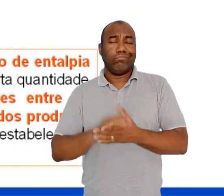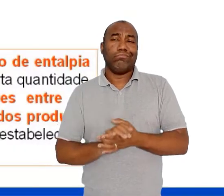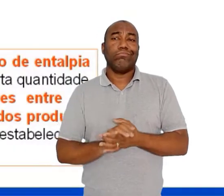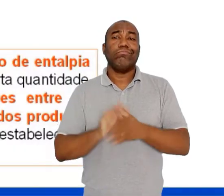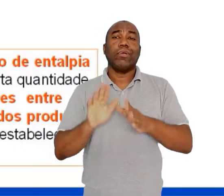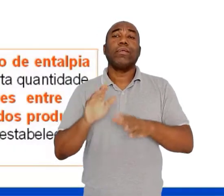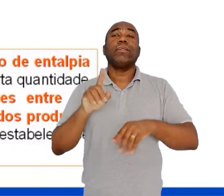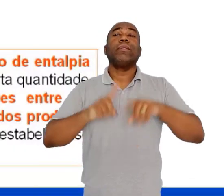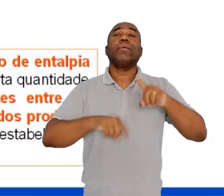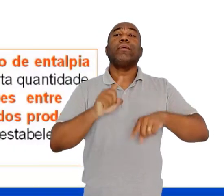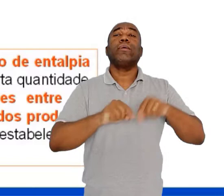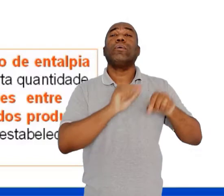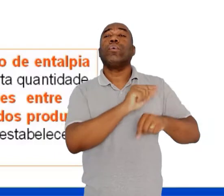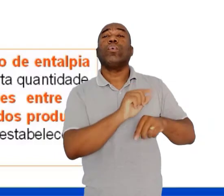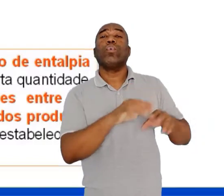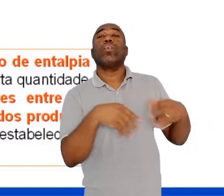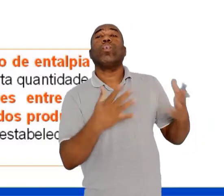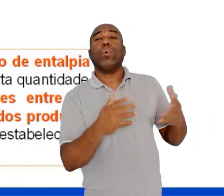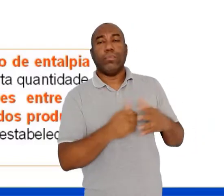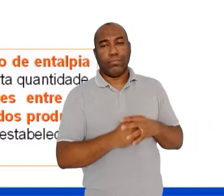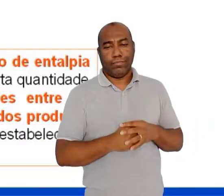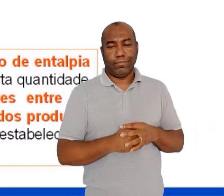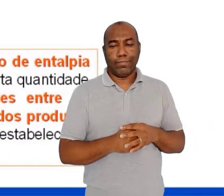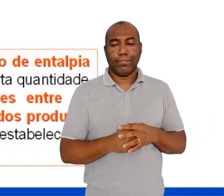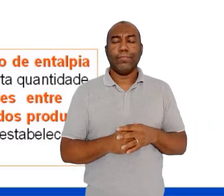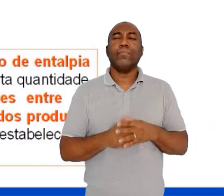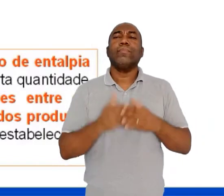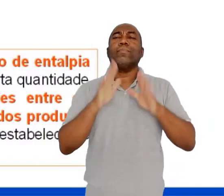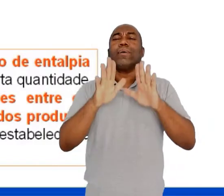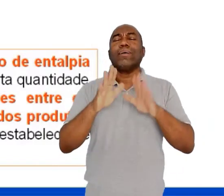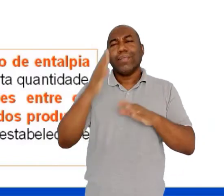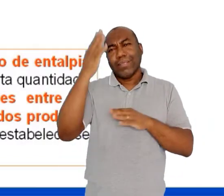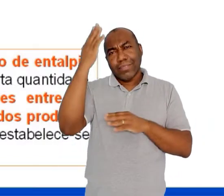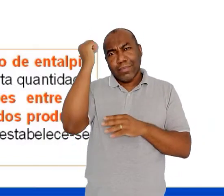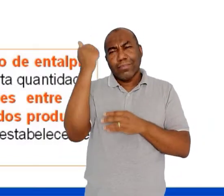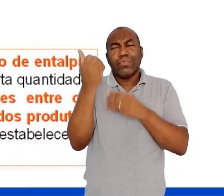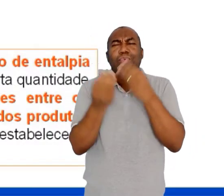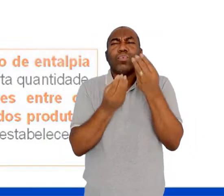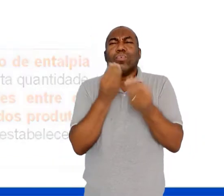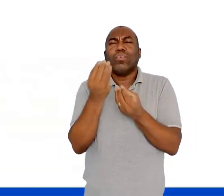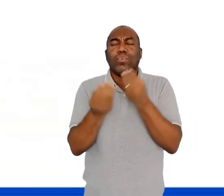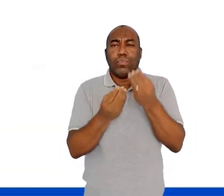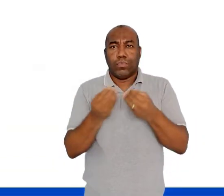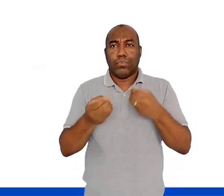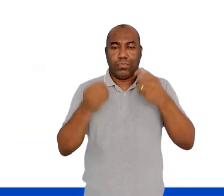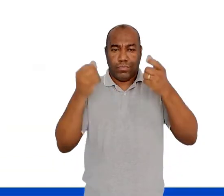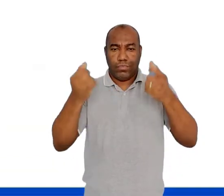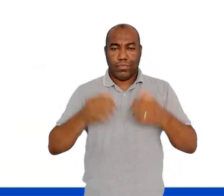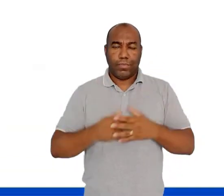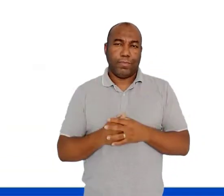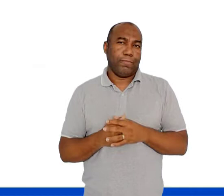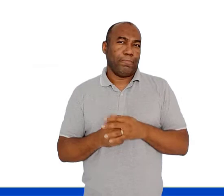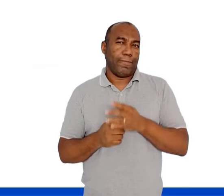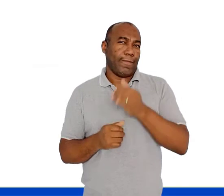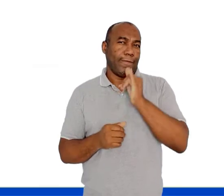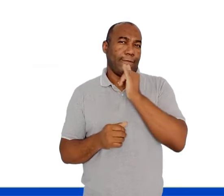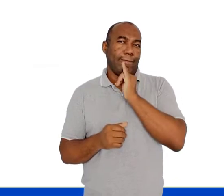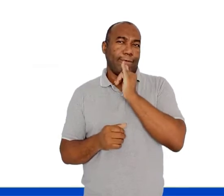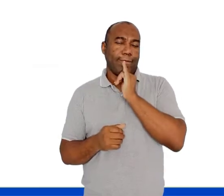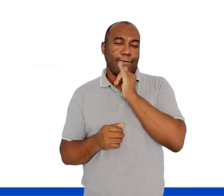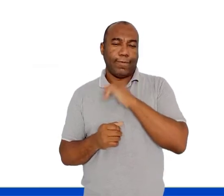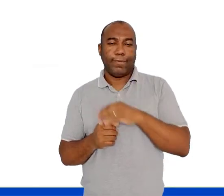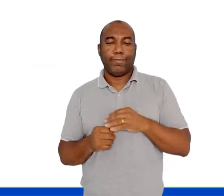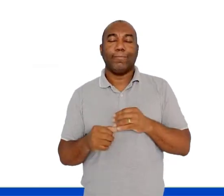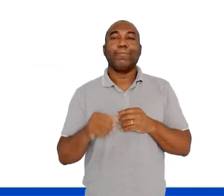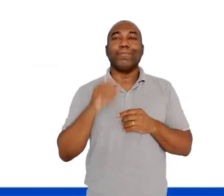absorve calor lá no final. Então, como que eu faço isso, professor? Tem lá um exemplo ali, sulfeto de